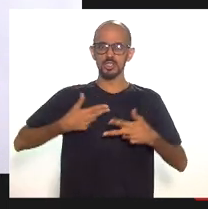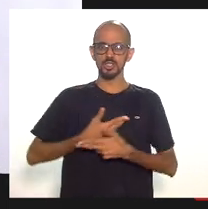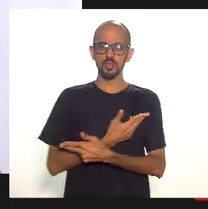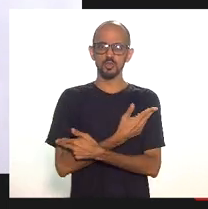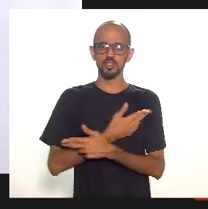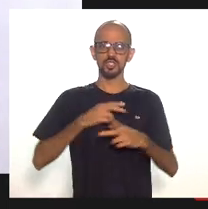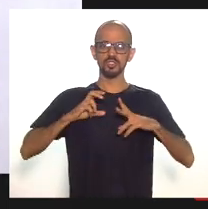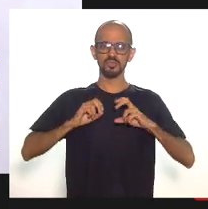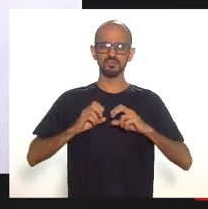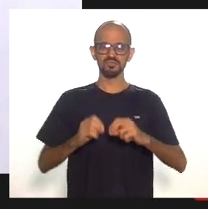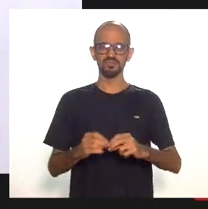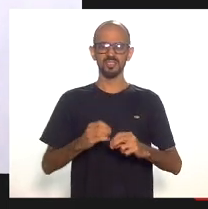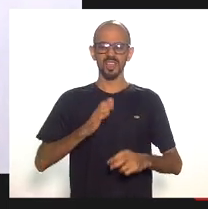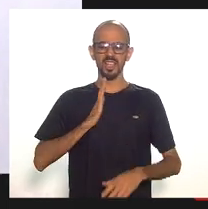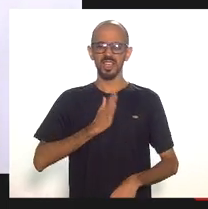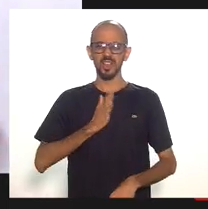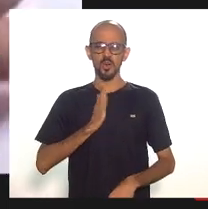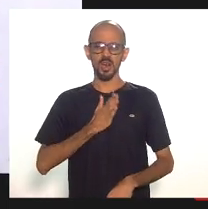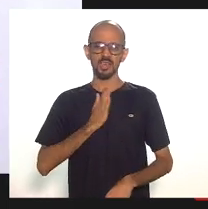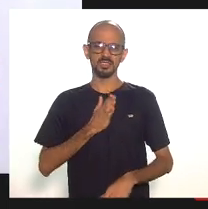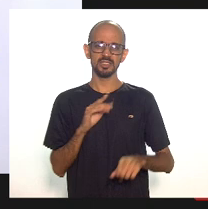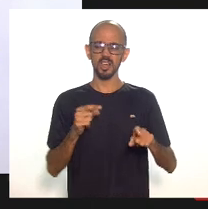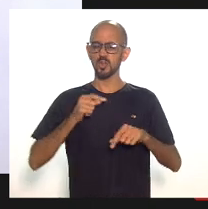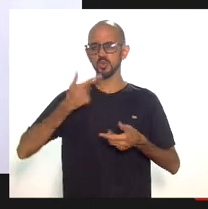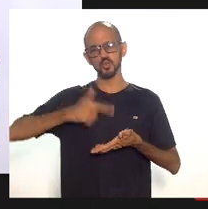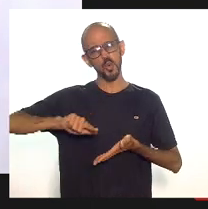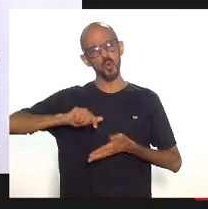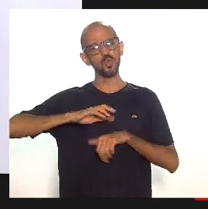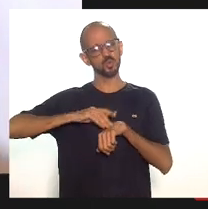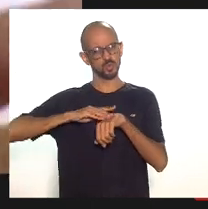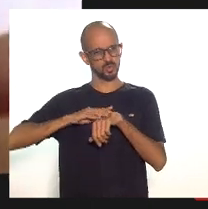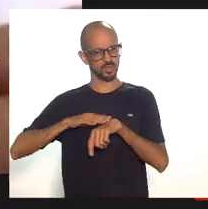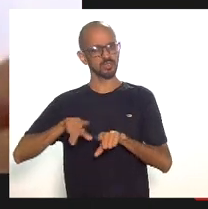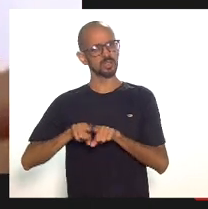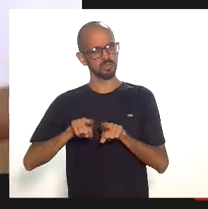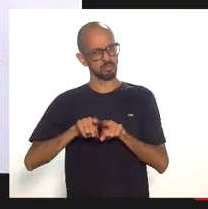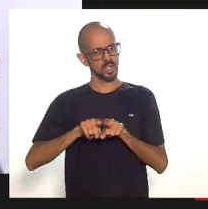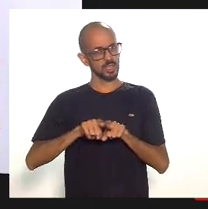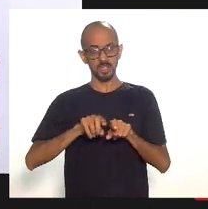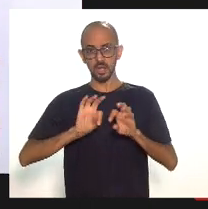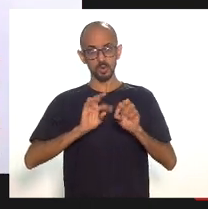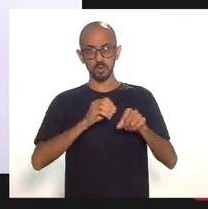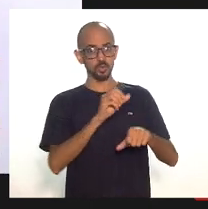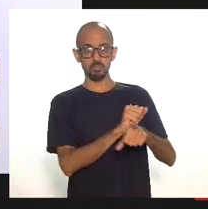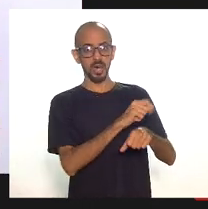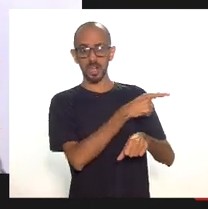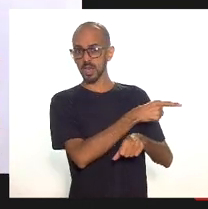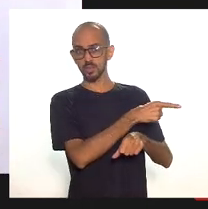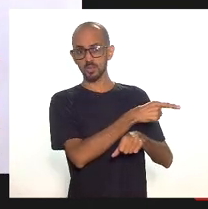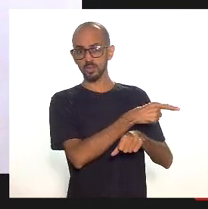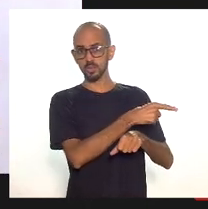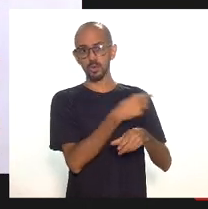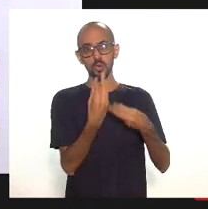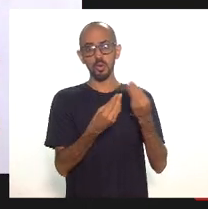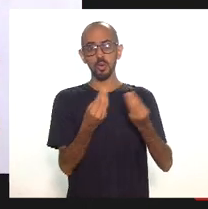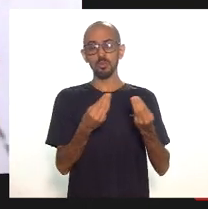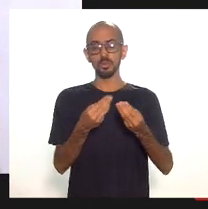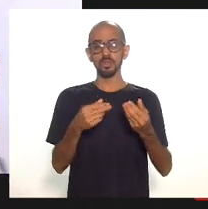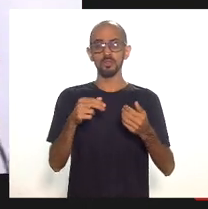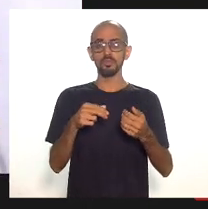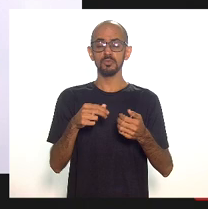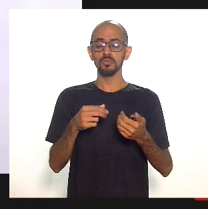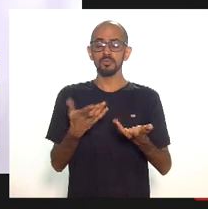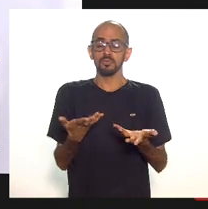oncologia, cardiologia e de outras patologias. Isso está parado. Como vai ficar a situação desses pacientes que já